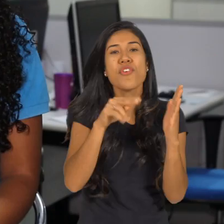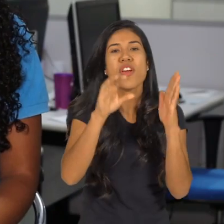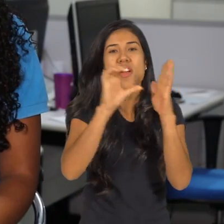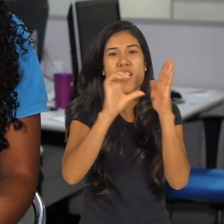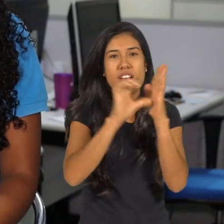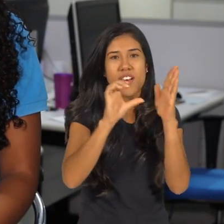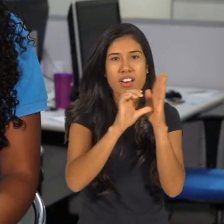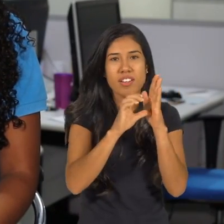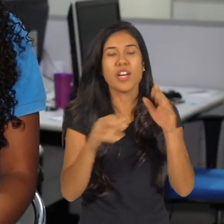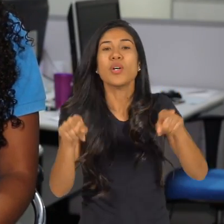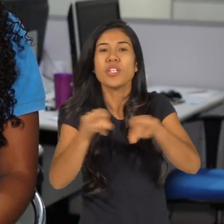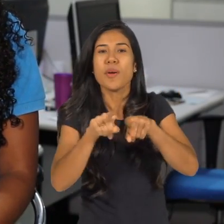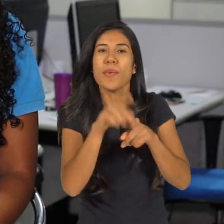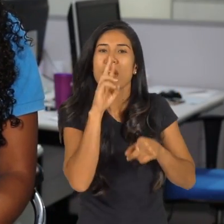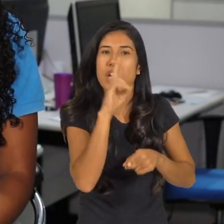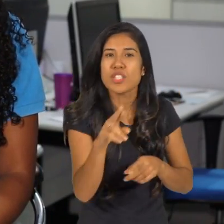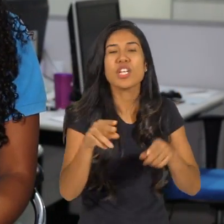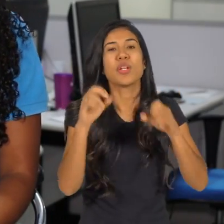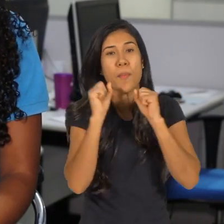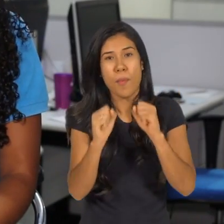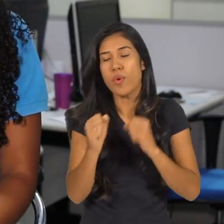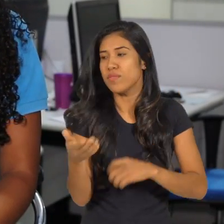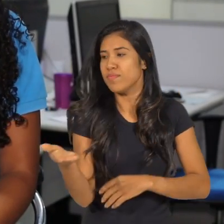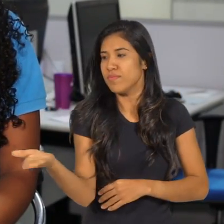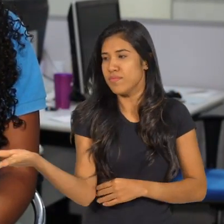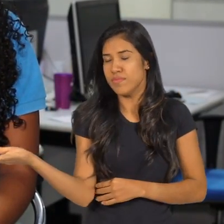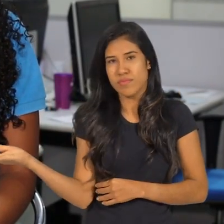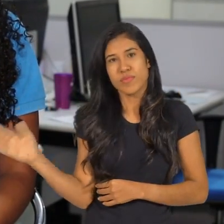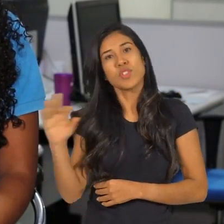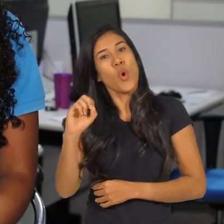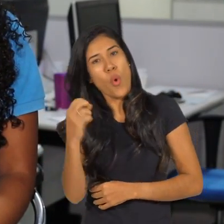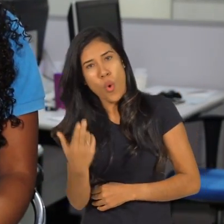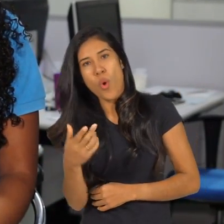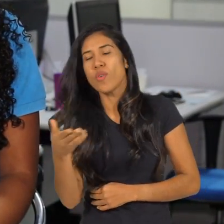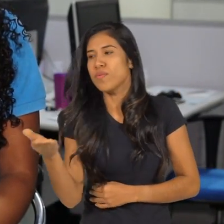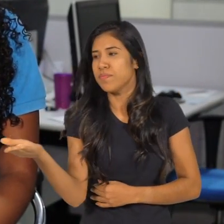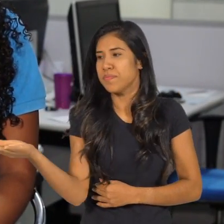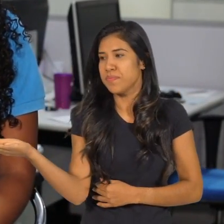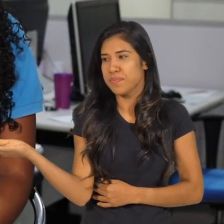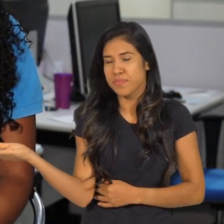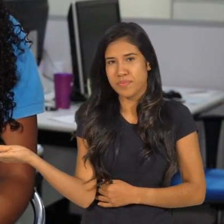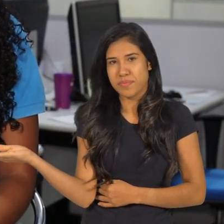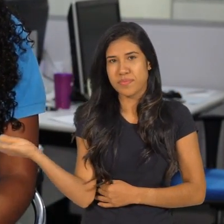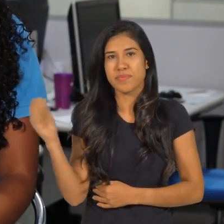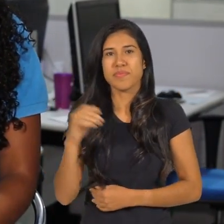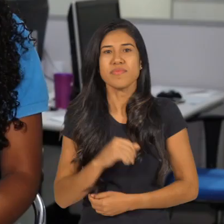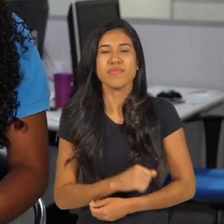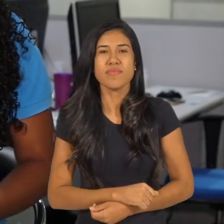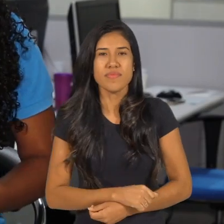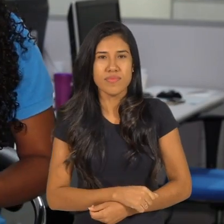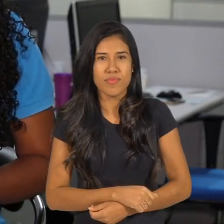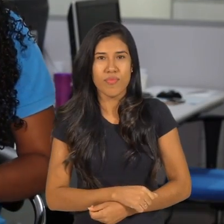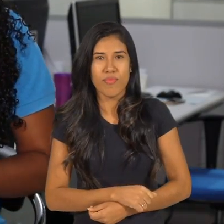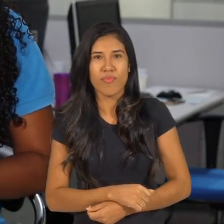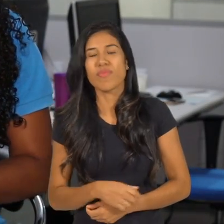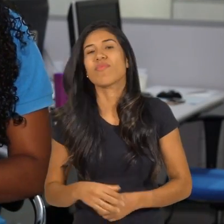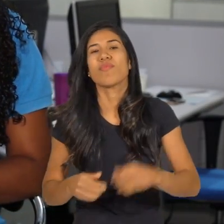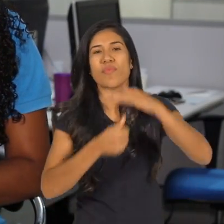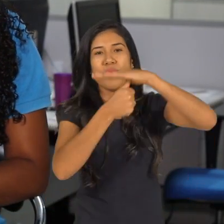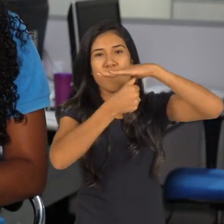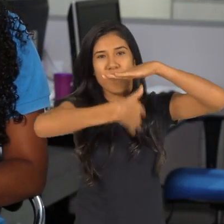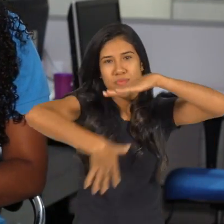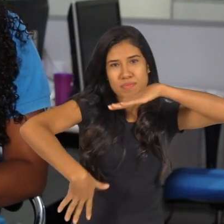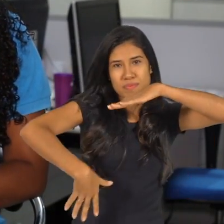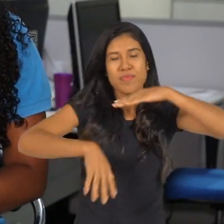resultado, basta entrar no site facep.br ou acessar o código QR que aparece aqui na tela. A Pró-Reitoria